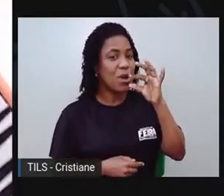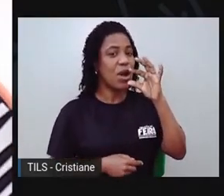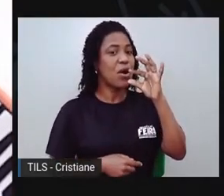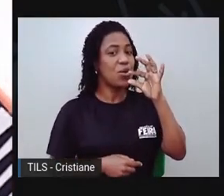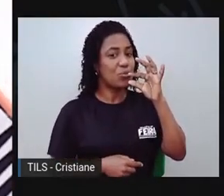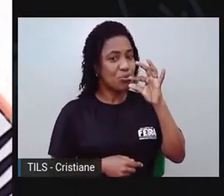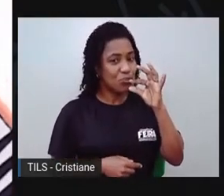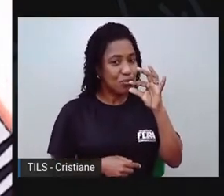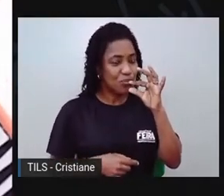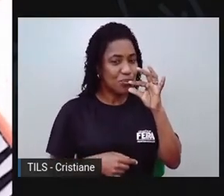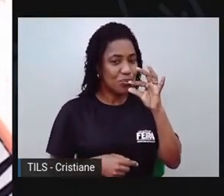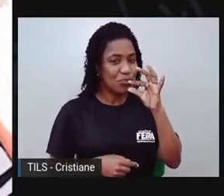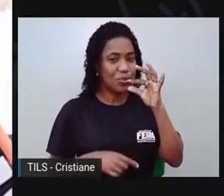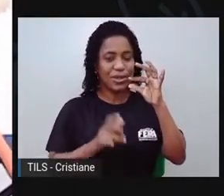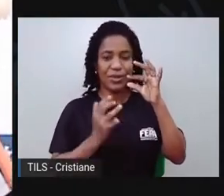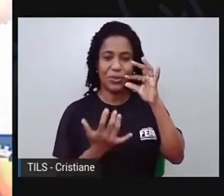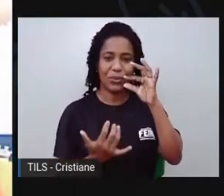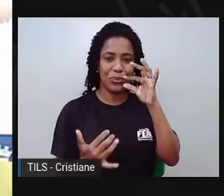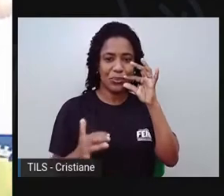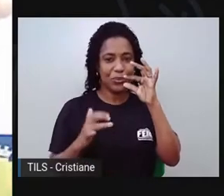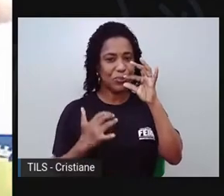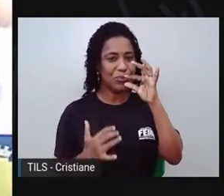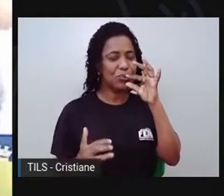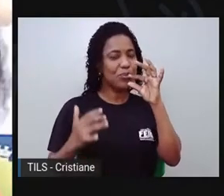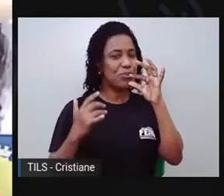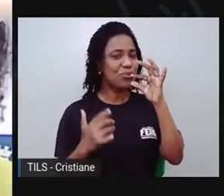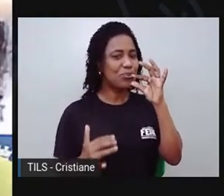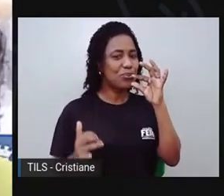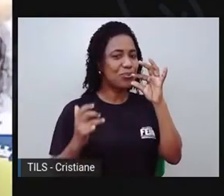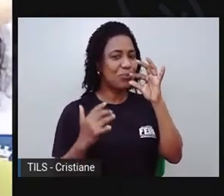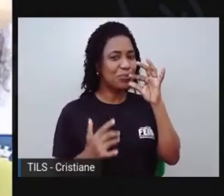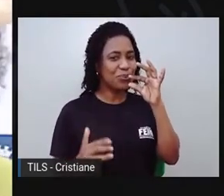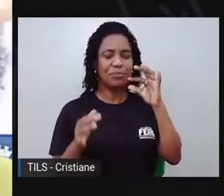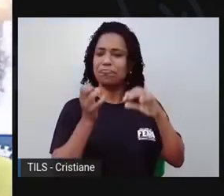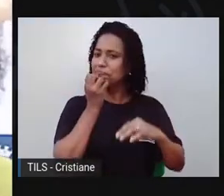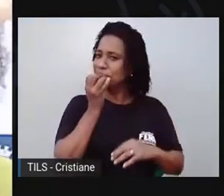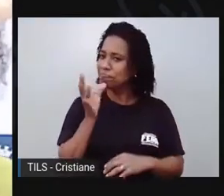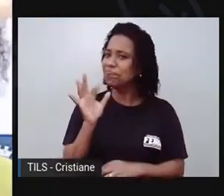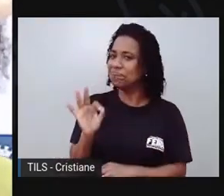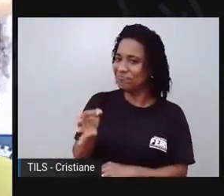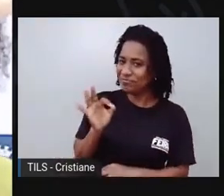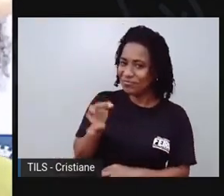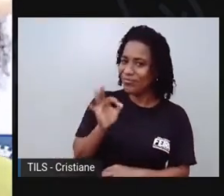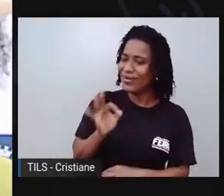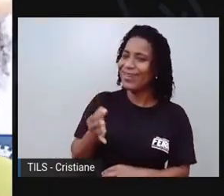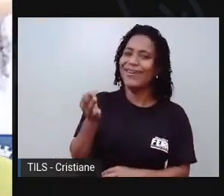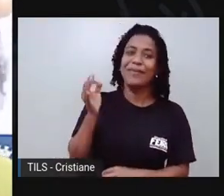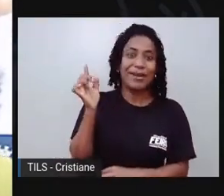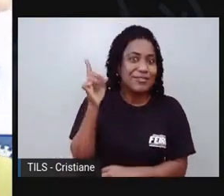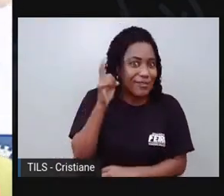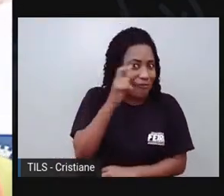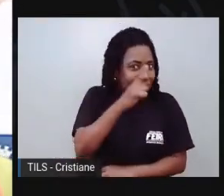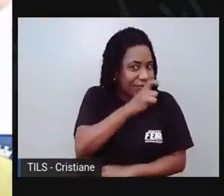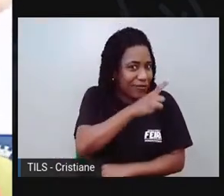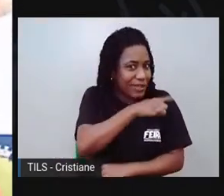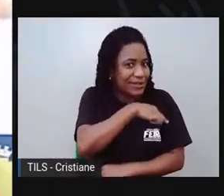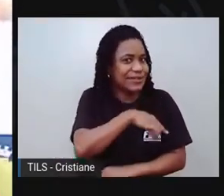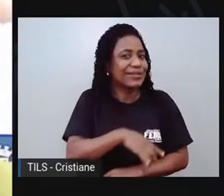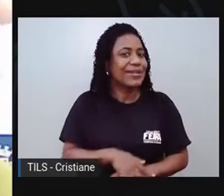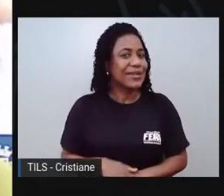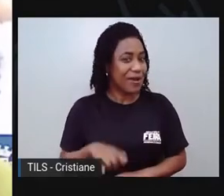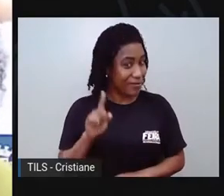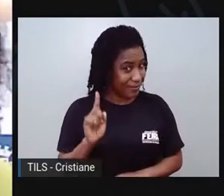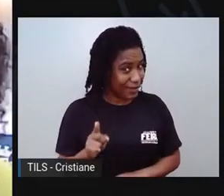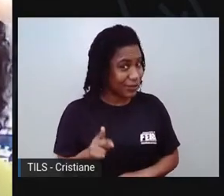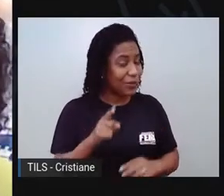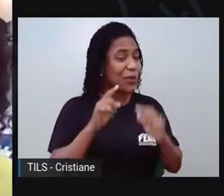E e ainda tem apertar que tocar com a mão? exatamente. Nossa, parece ser muito difícil. Mas eu vou tocar para